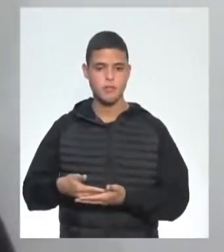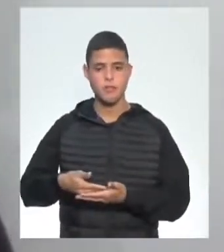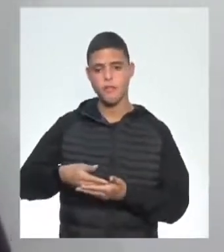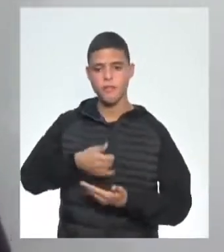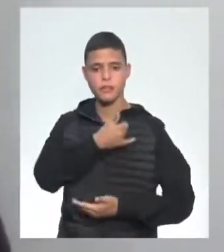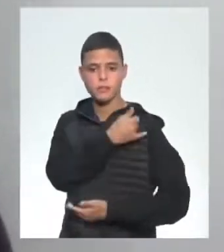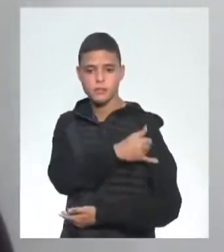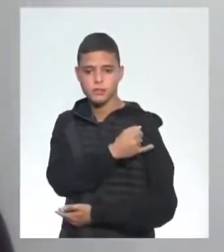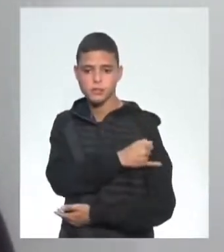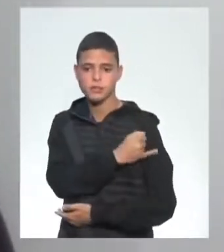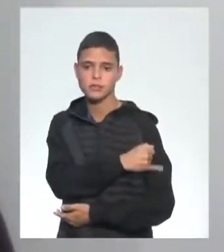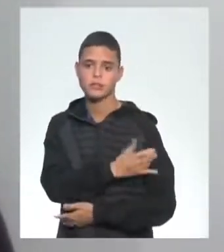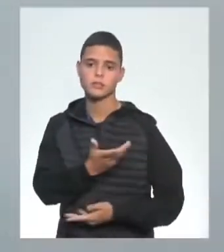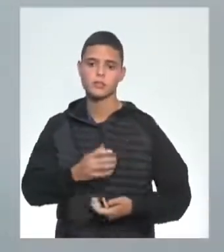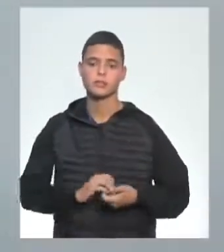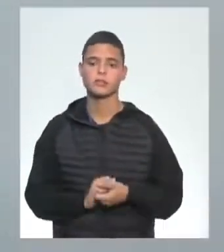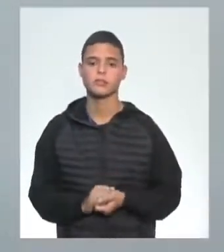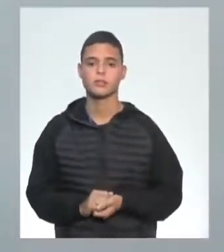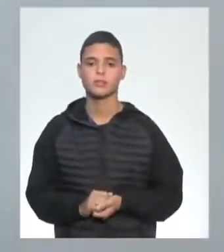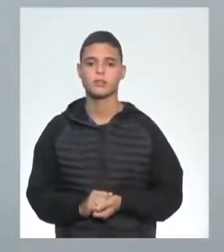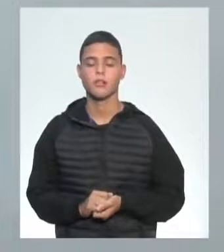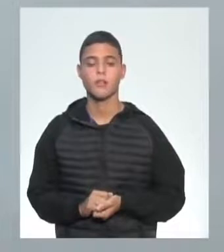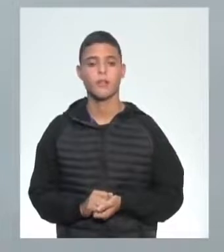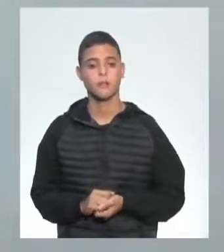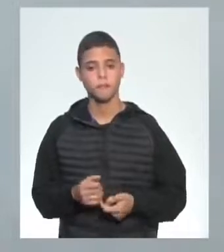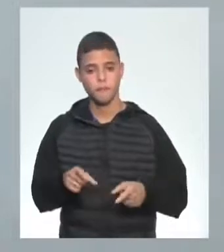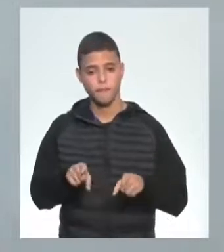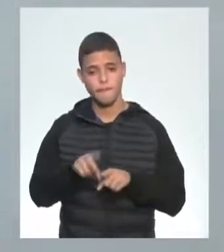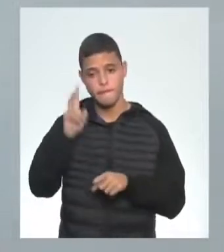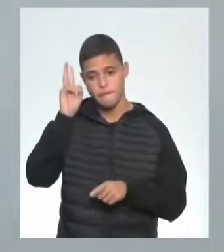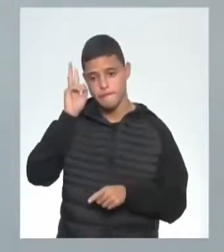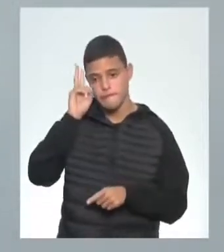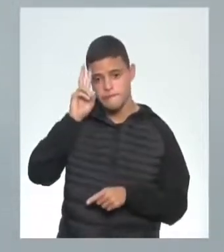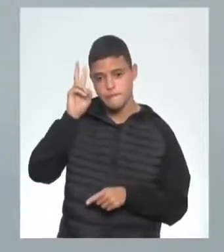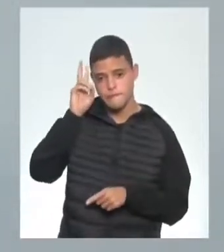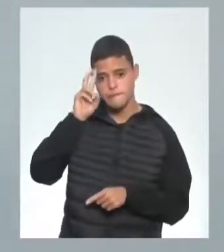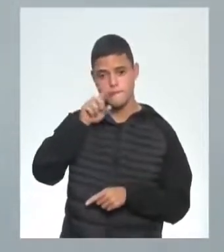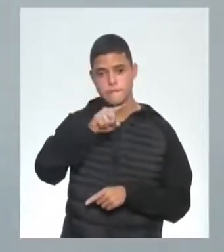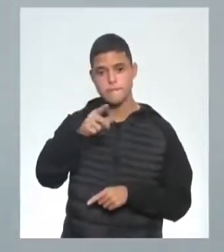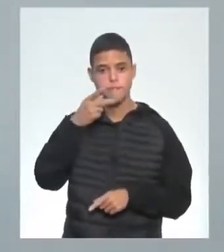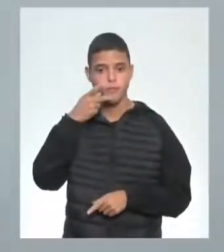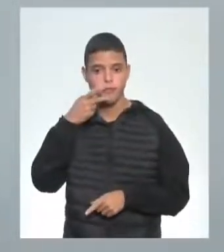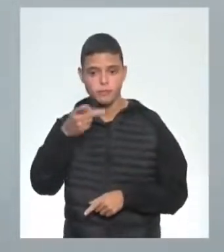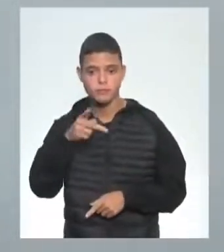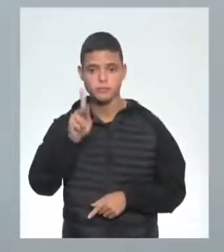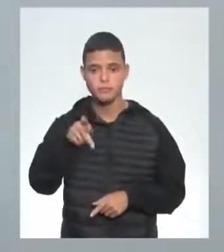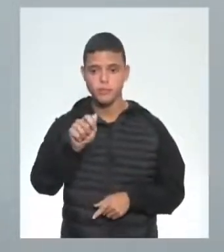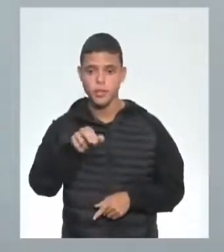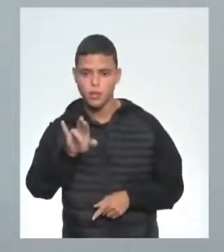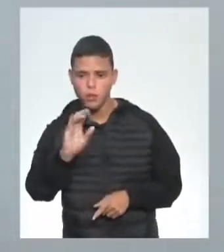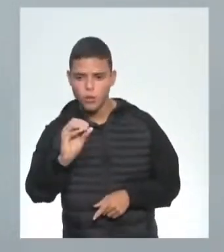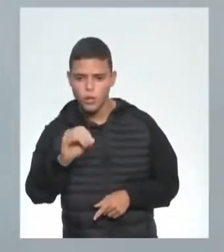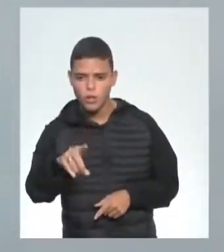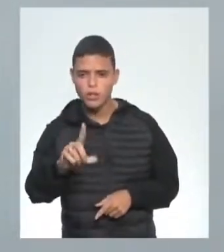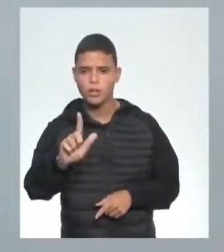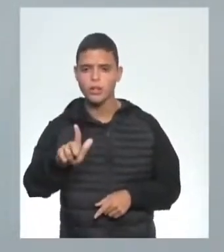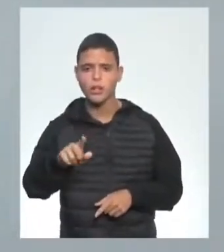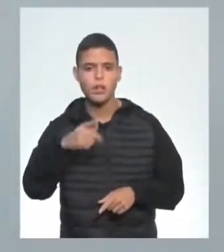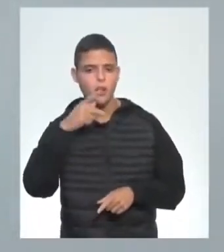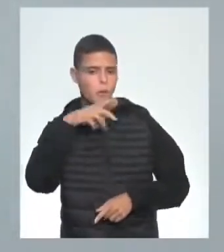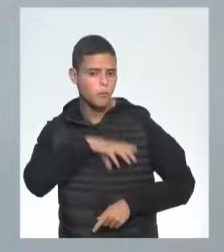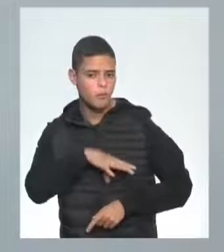Janeiro. E eu lembrei que você falou sobre Carolina Maria de Jesus, né? O português dela não é